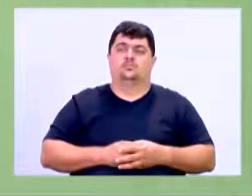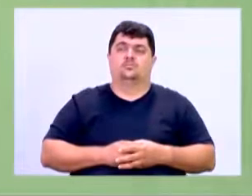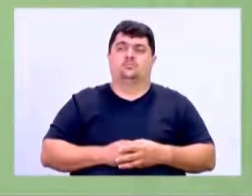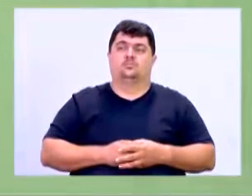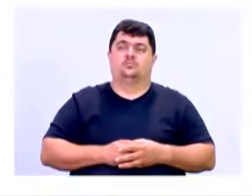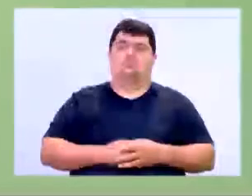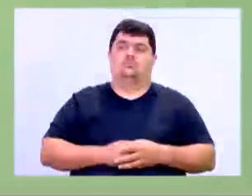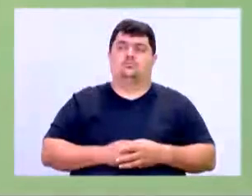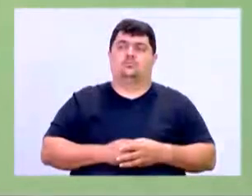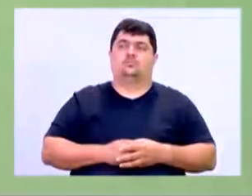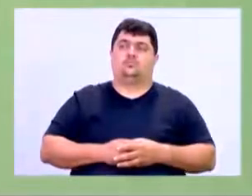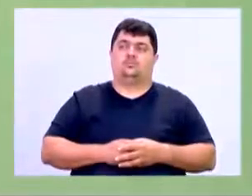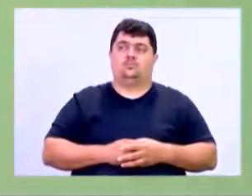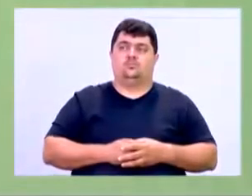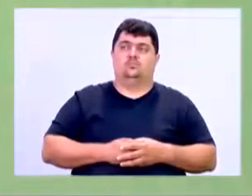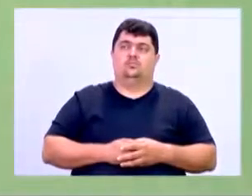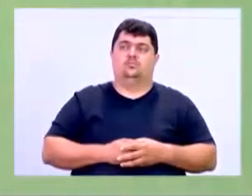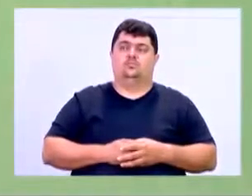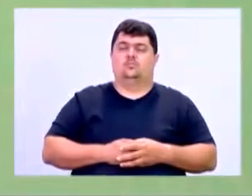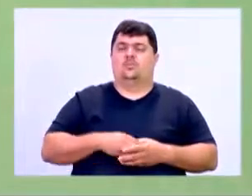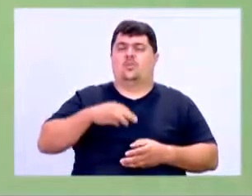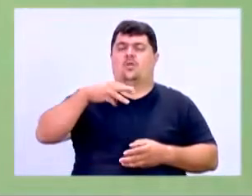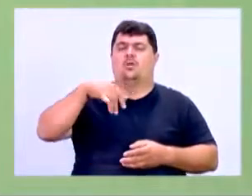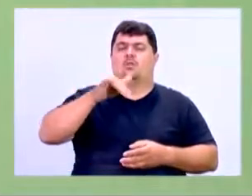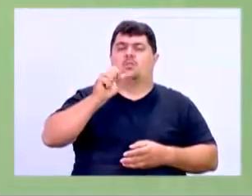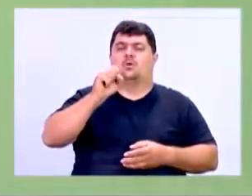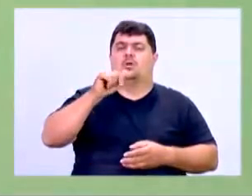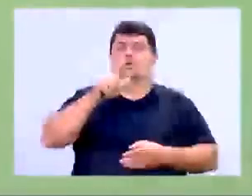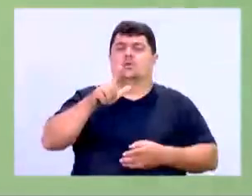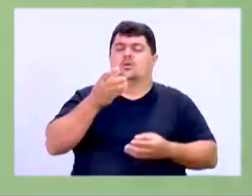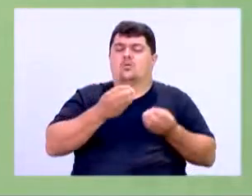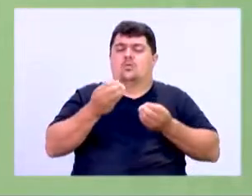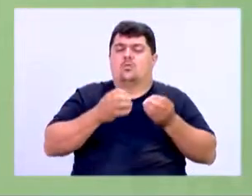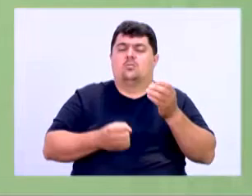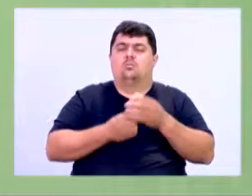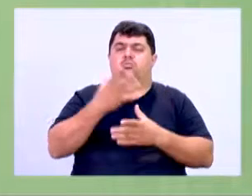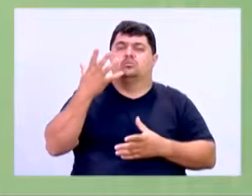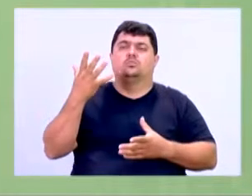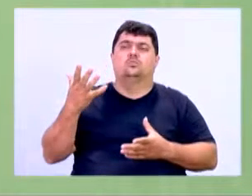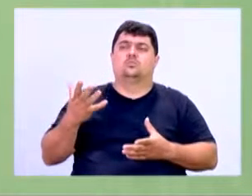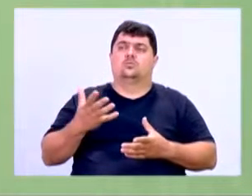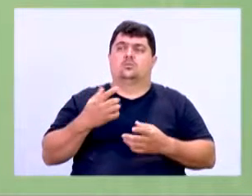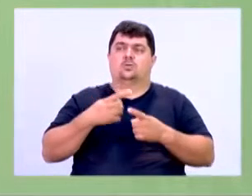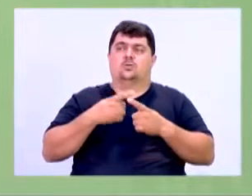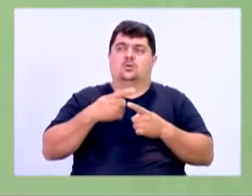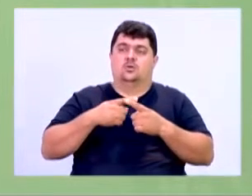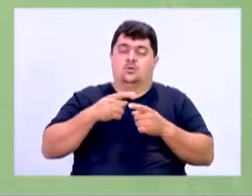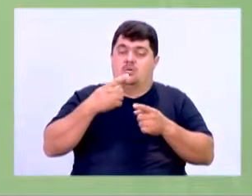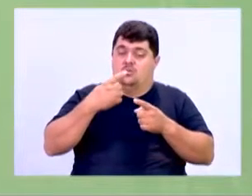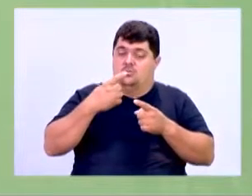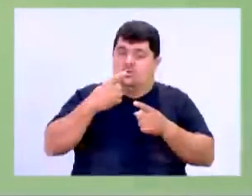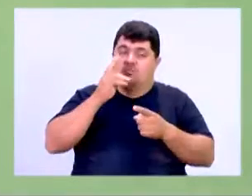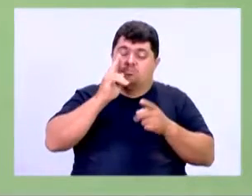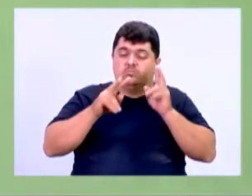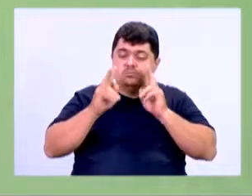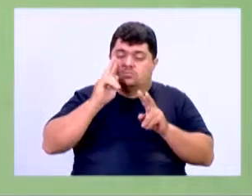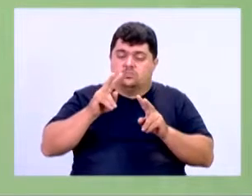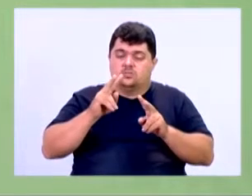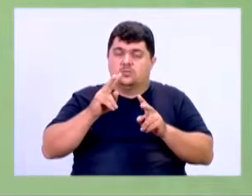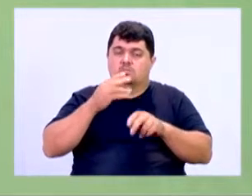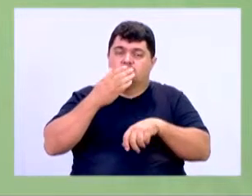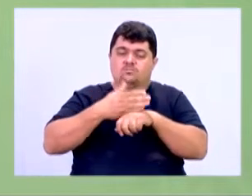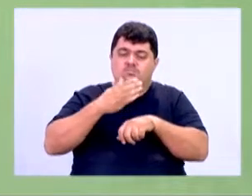gente vai utilizar é o MySQL. O que é o MySQL? Como é que ele surgiu? O MySQL surgiu a partir da necessidade da equipe que criou